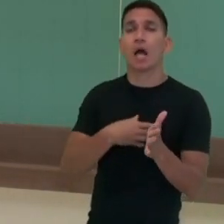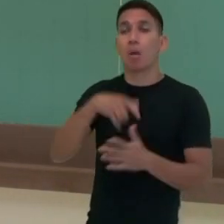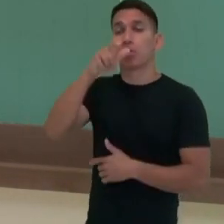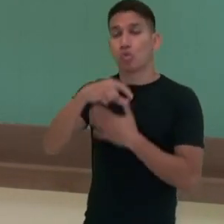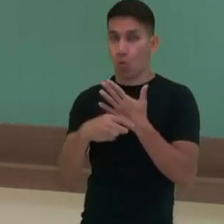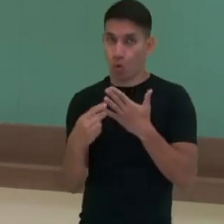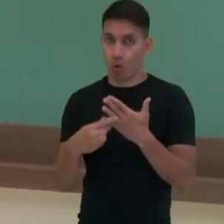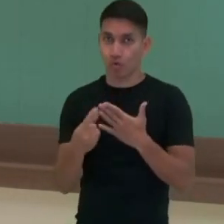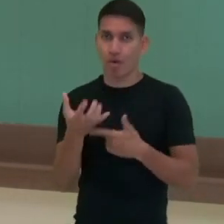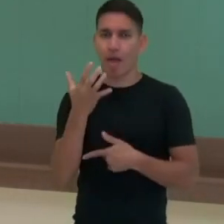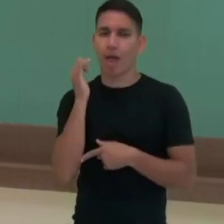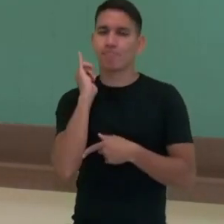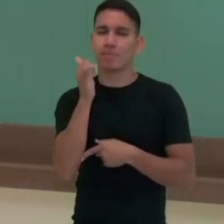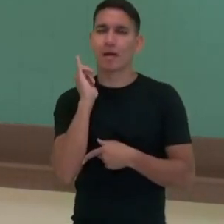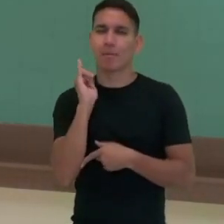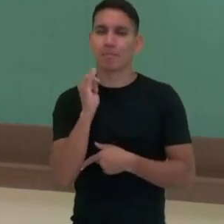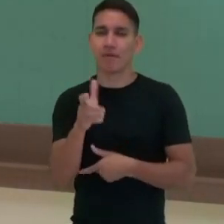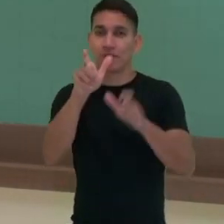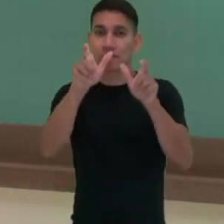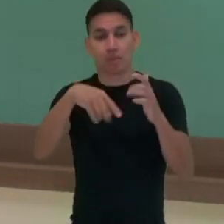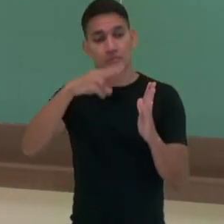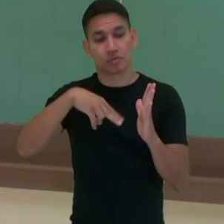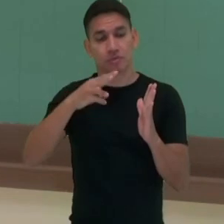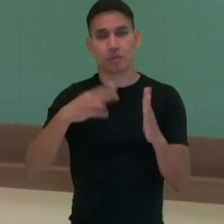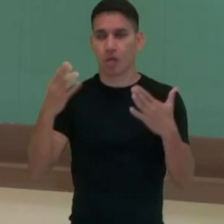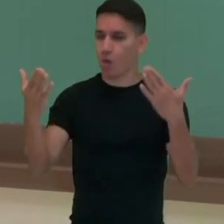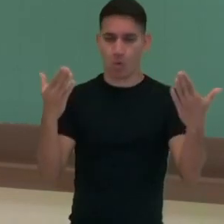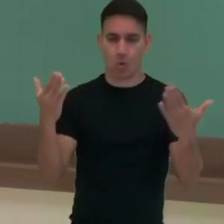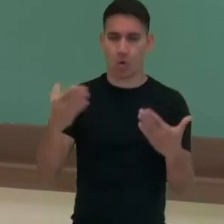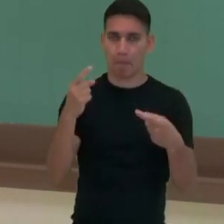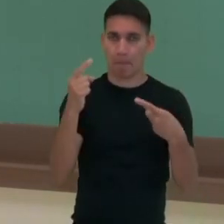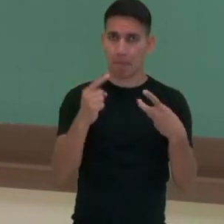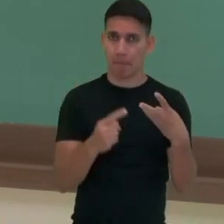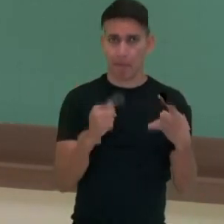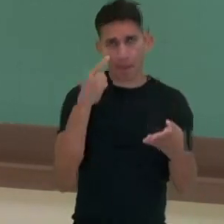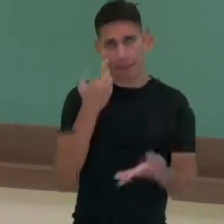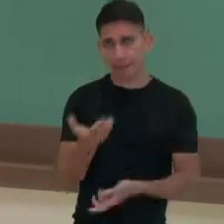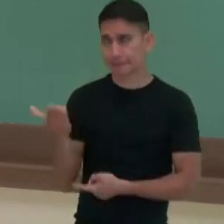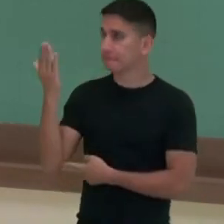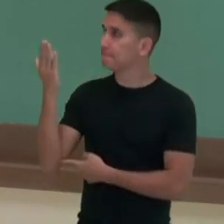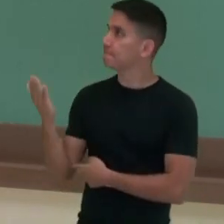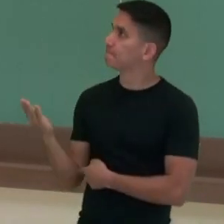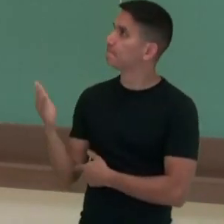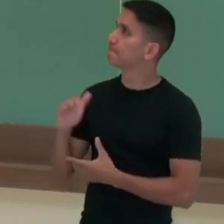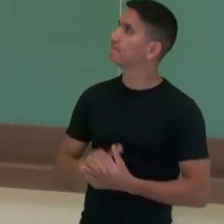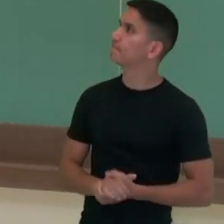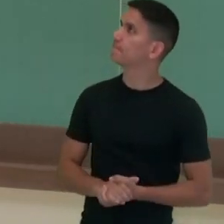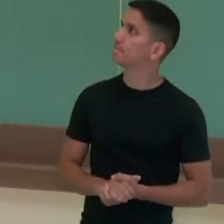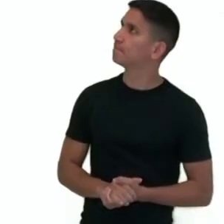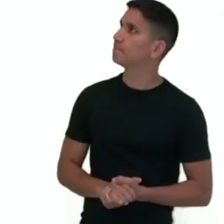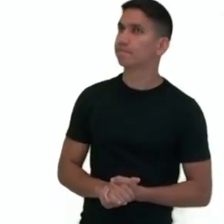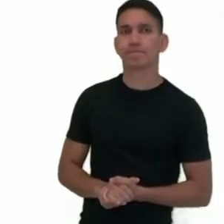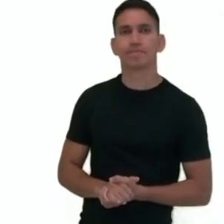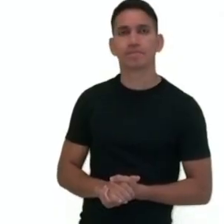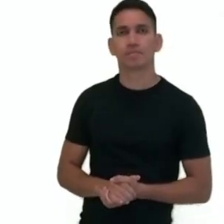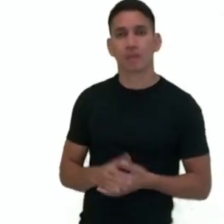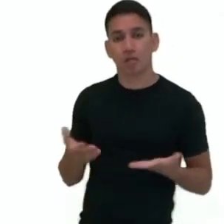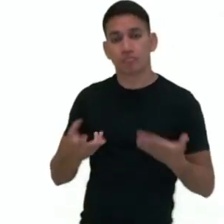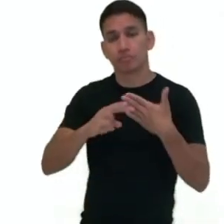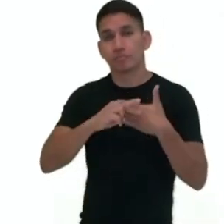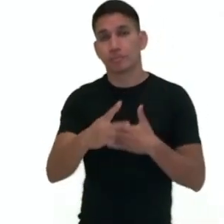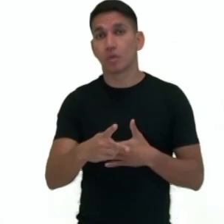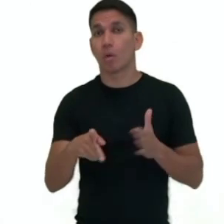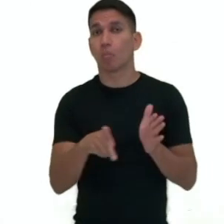provocar no leitor ao realizar aquelas comparações? Vamos conferir aqui juntos. Olha lá, o efeito de sentido